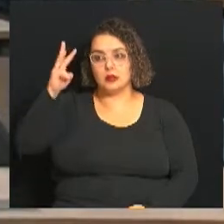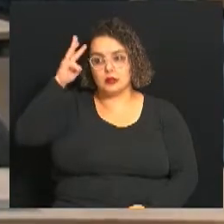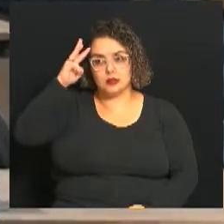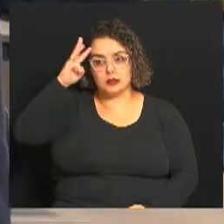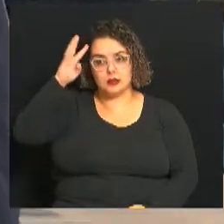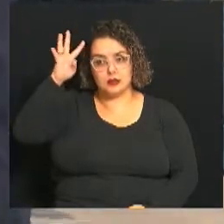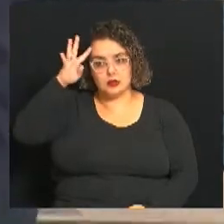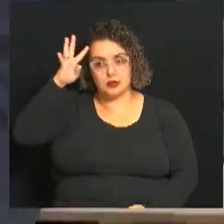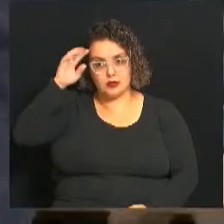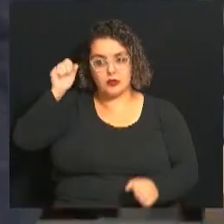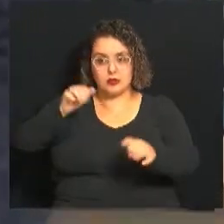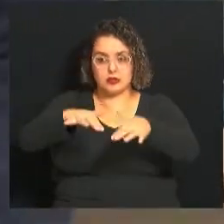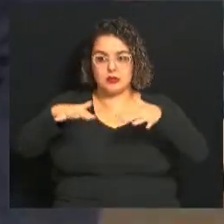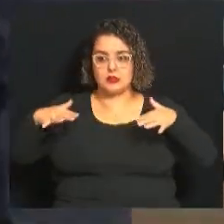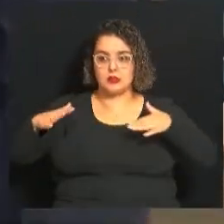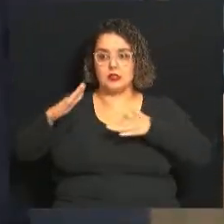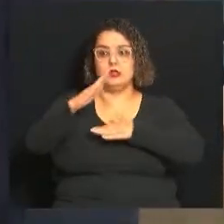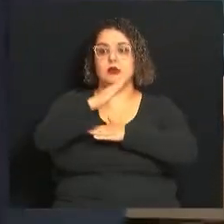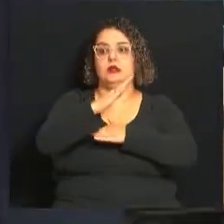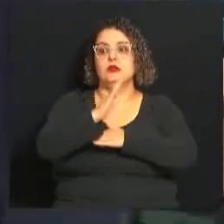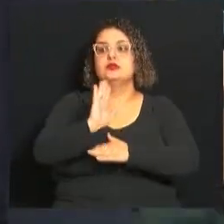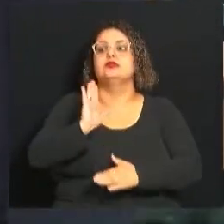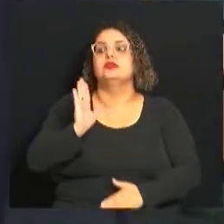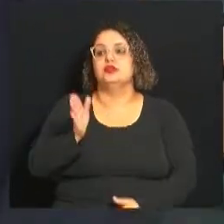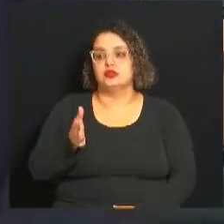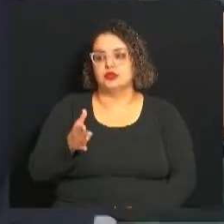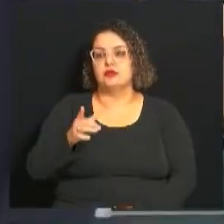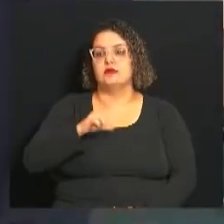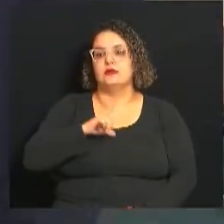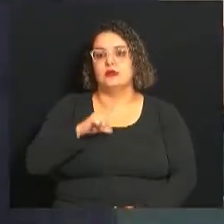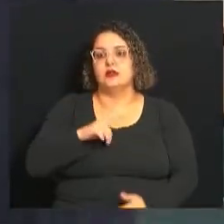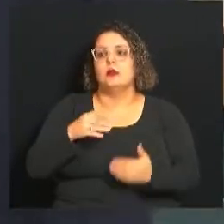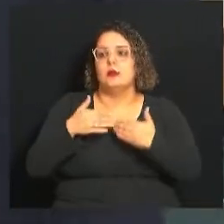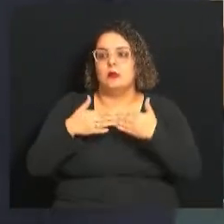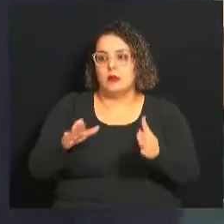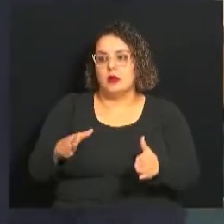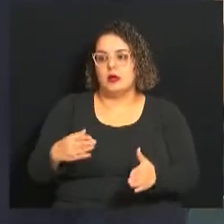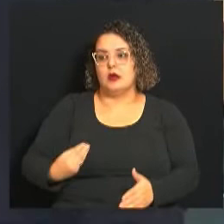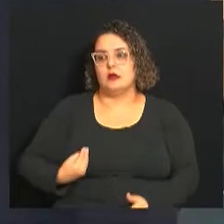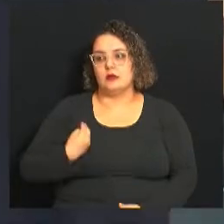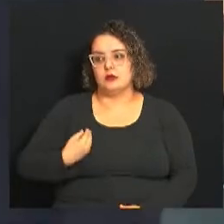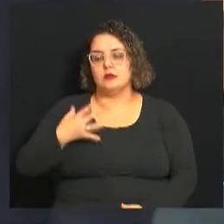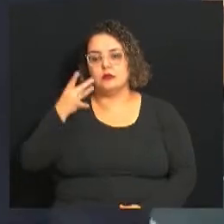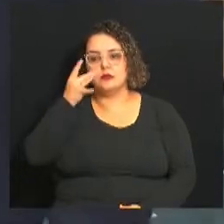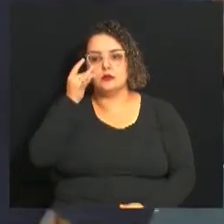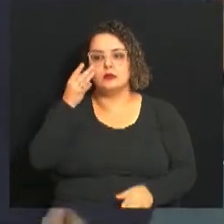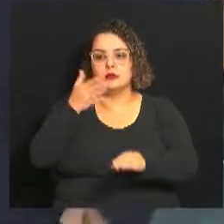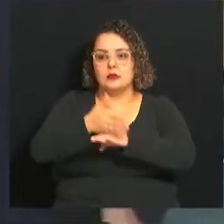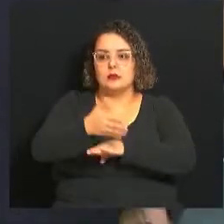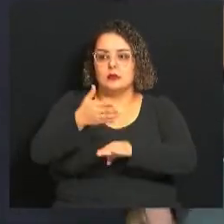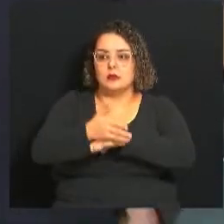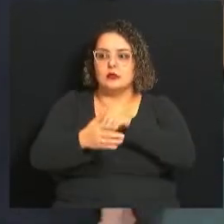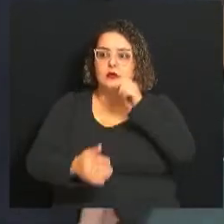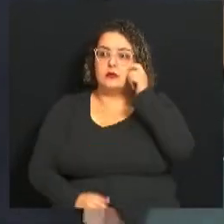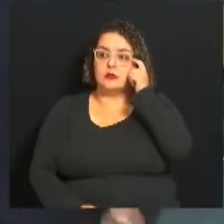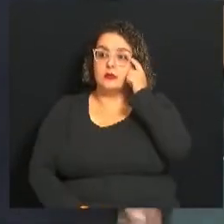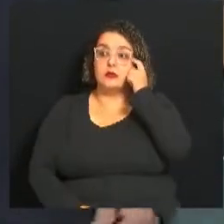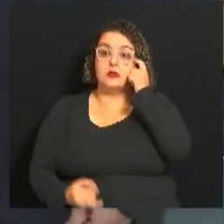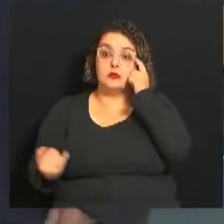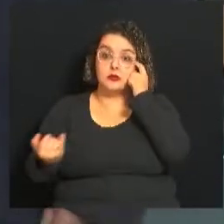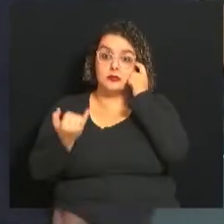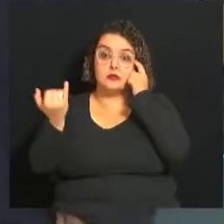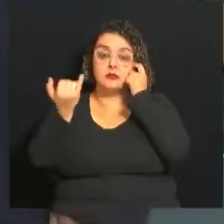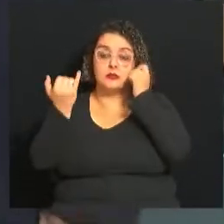da Câmara já vai estar em condições de abrir para o público começar a vir participar. E isso é muito importante, né?